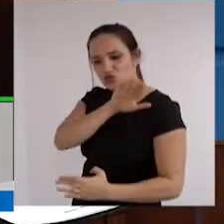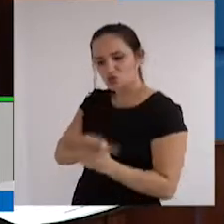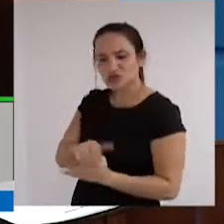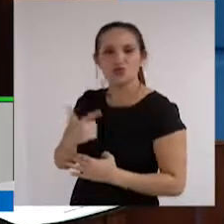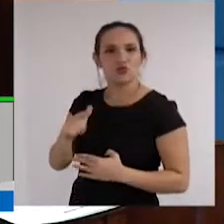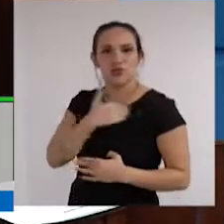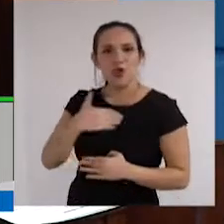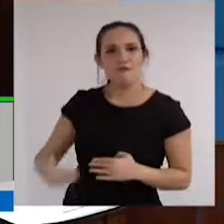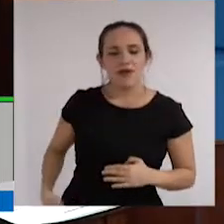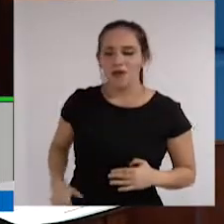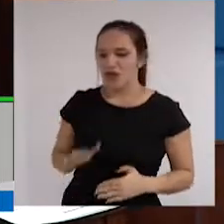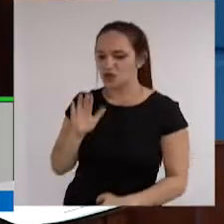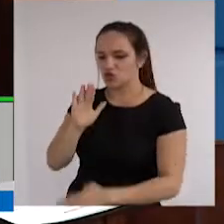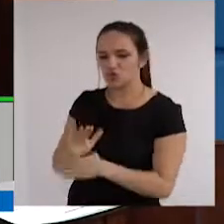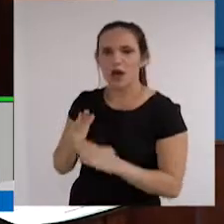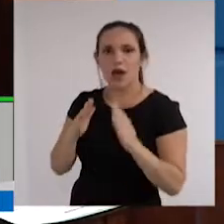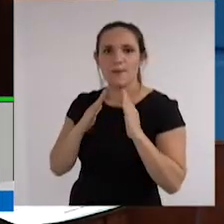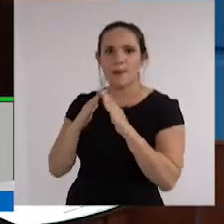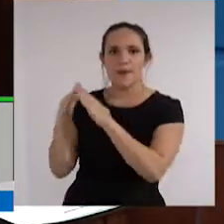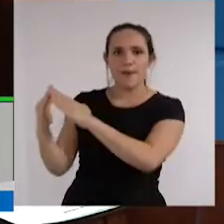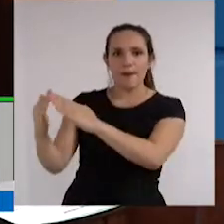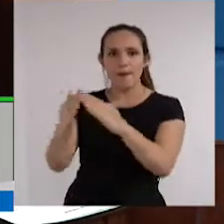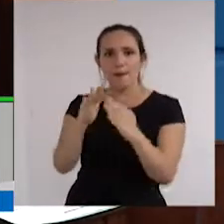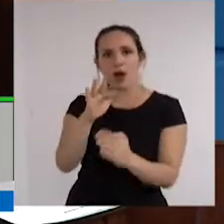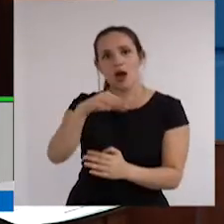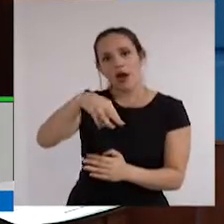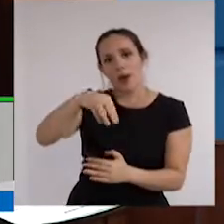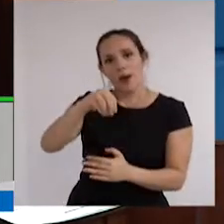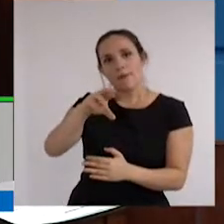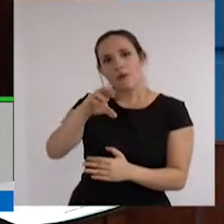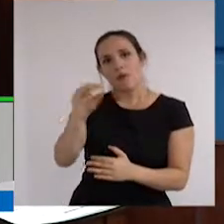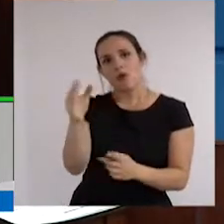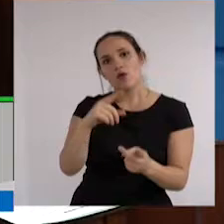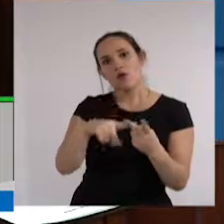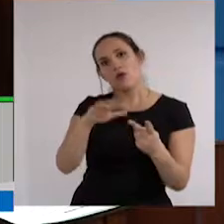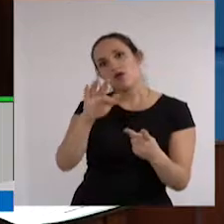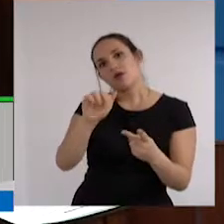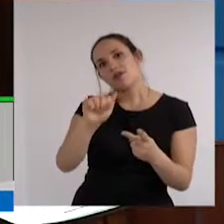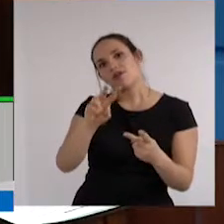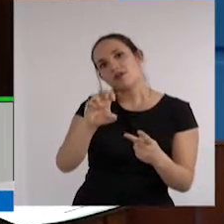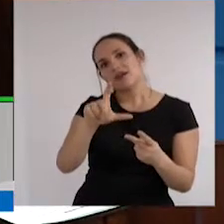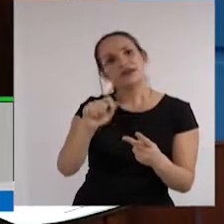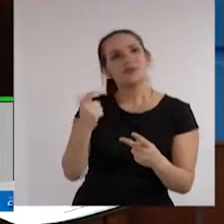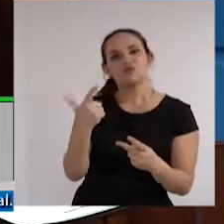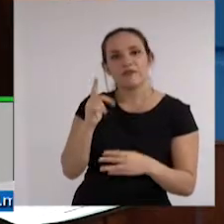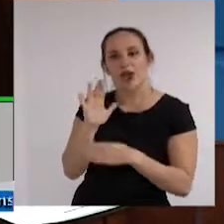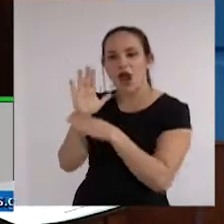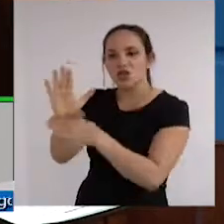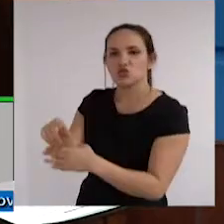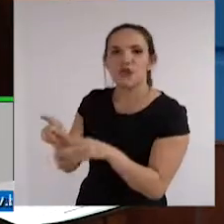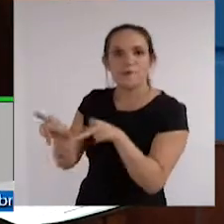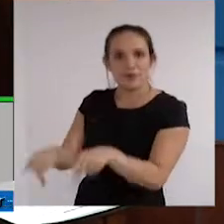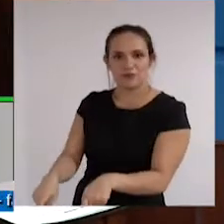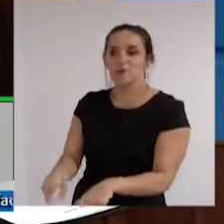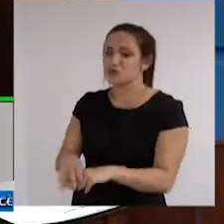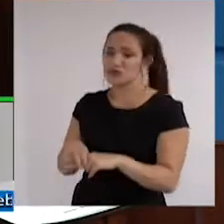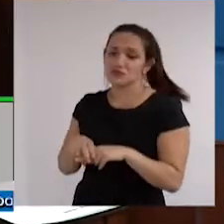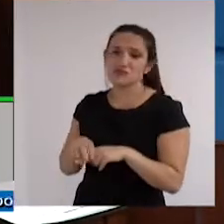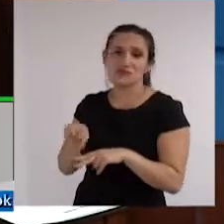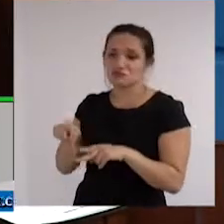nos morros, nas favelas, que não deram assistência à população e a população